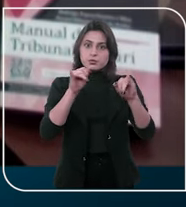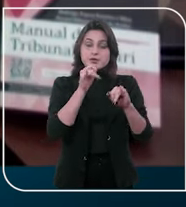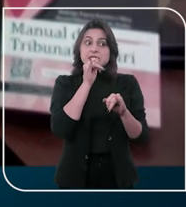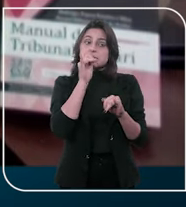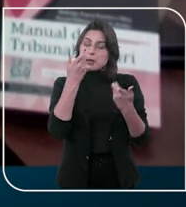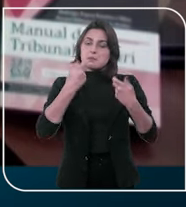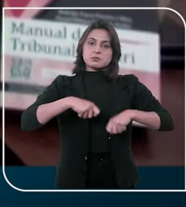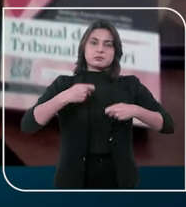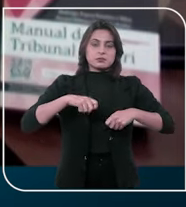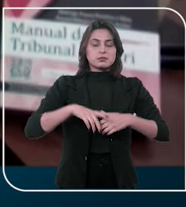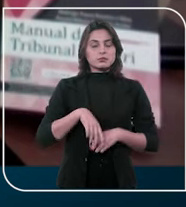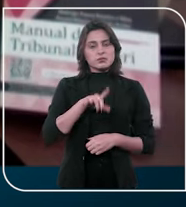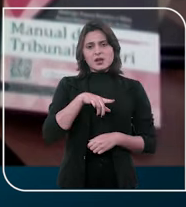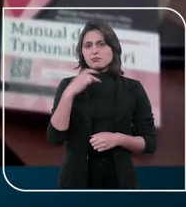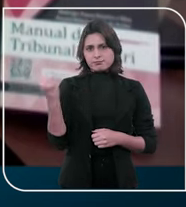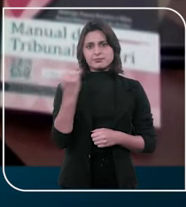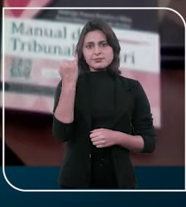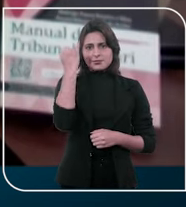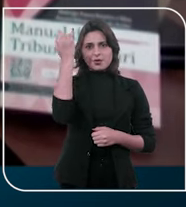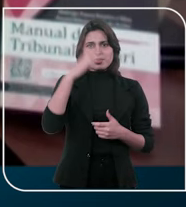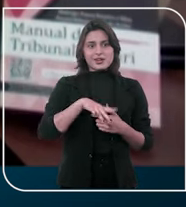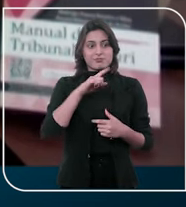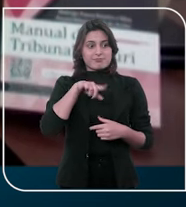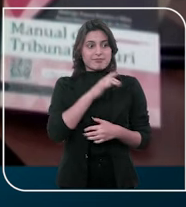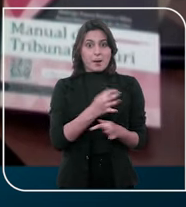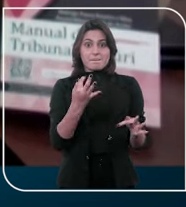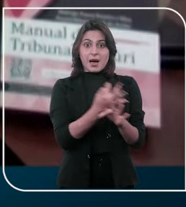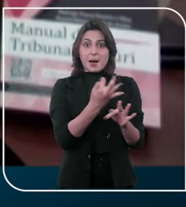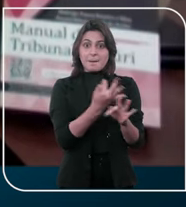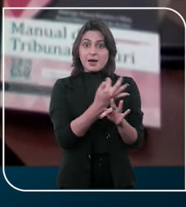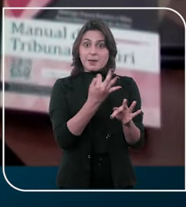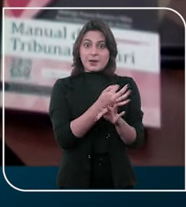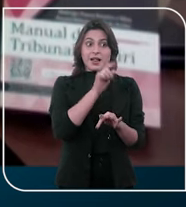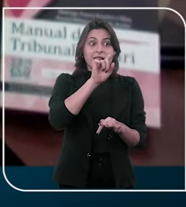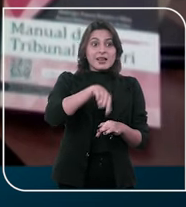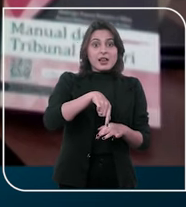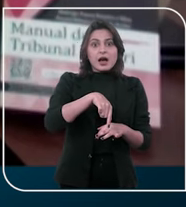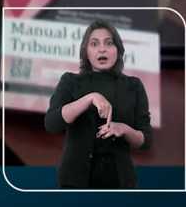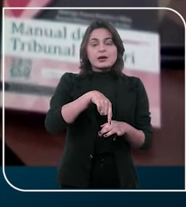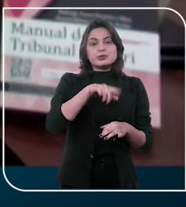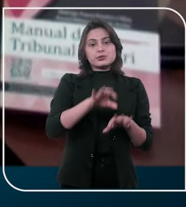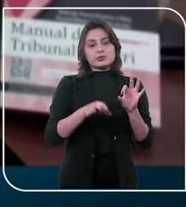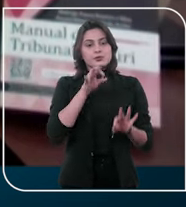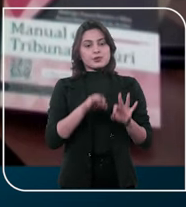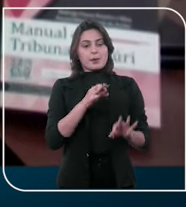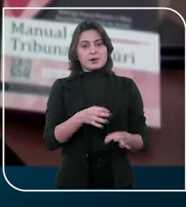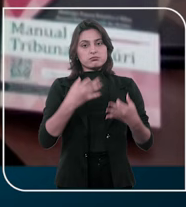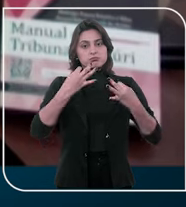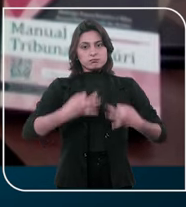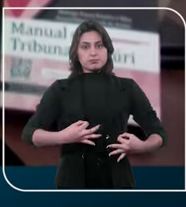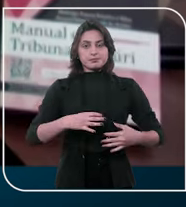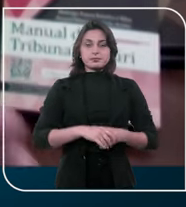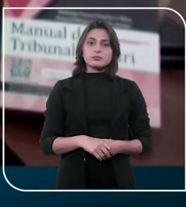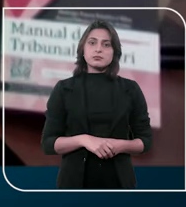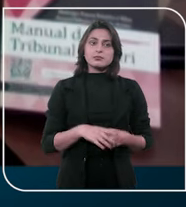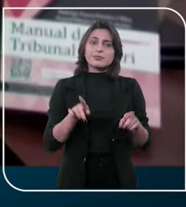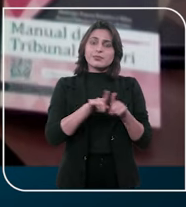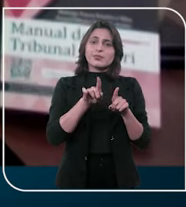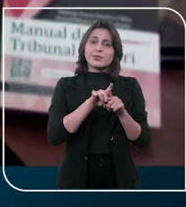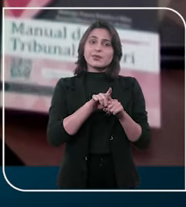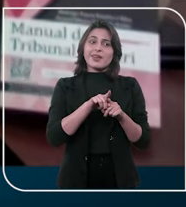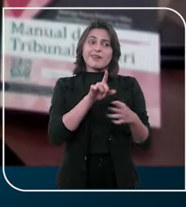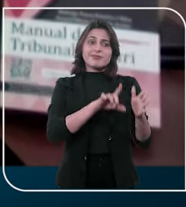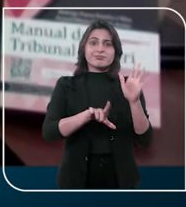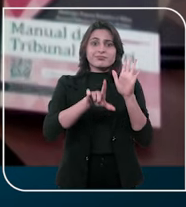você preservar que seja um julgamento justo, porque a legitimidade do processo penal está aí. Vejam, não